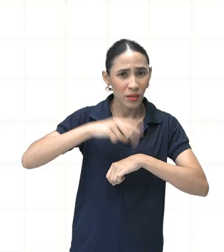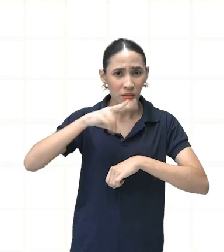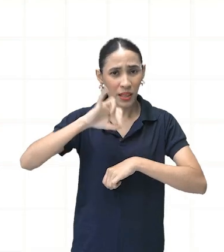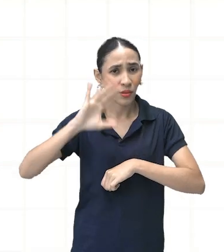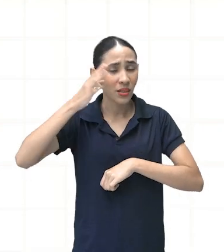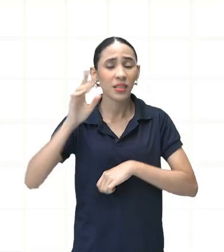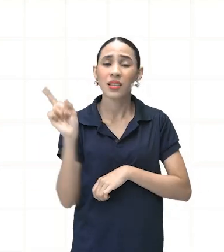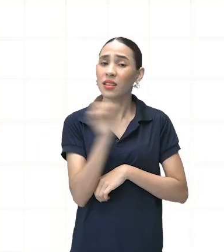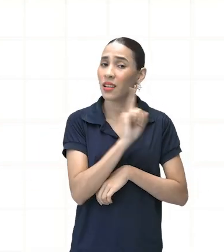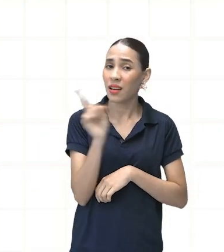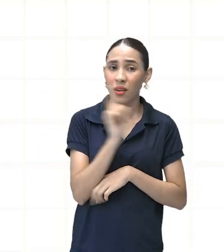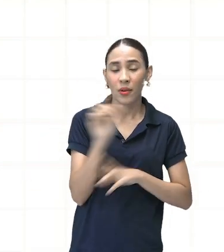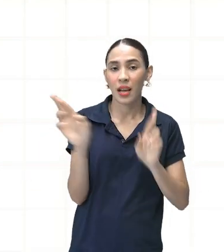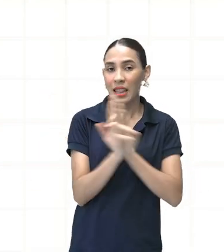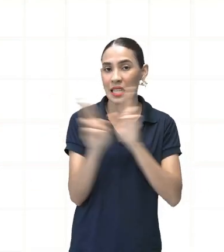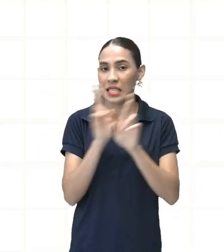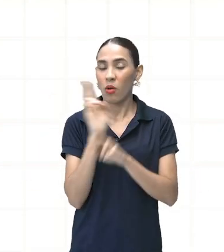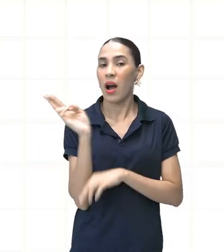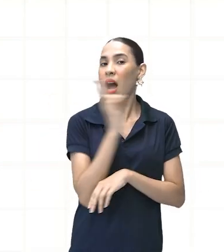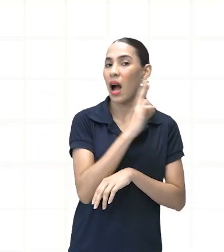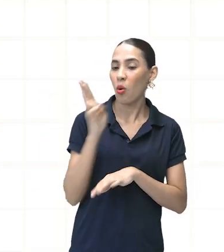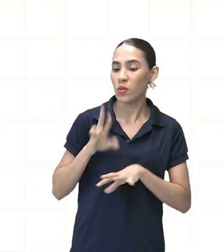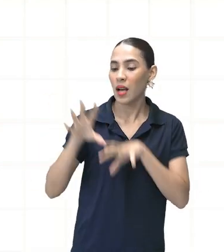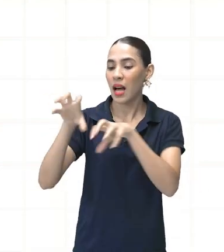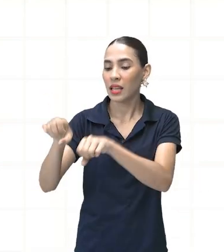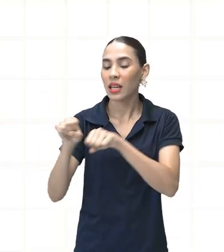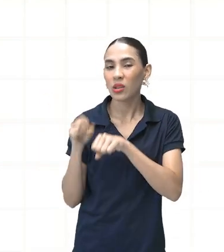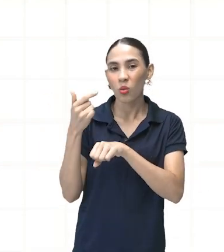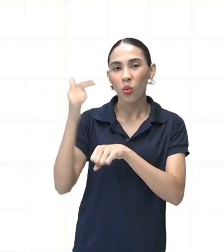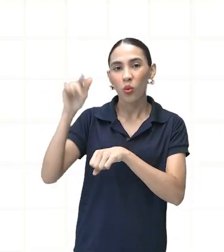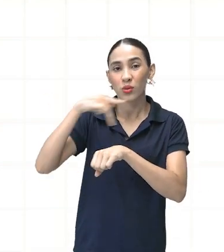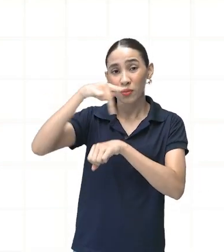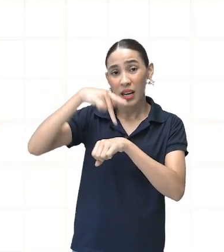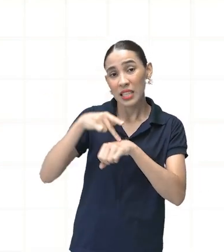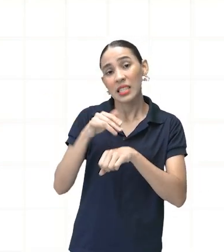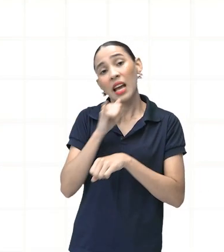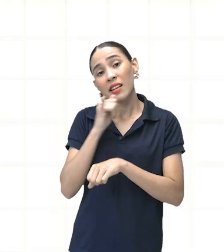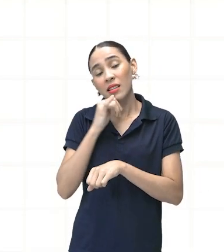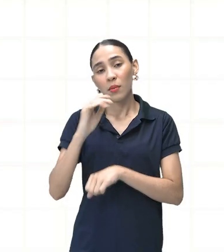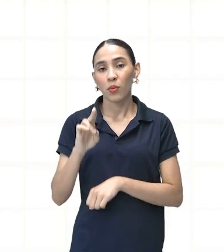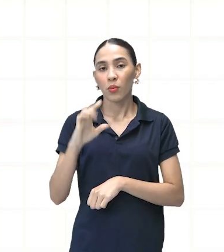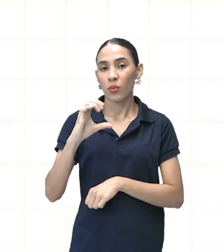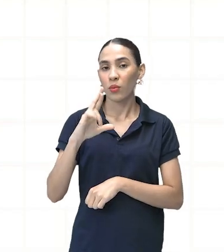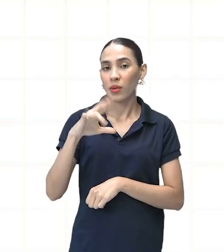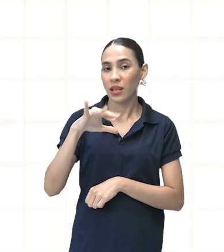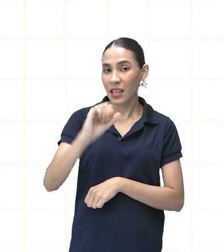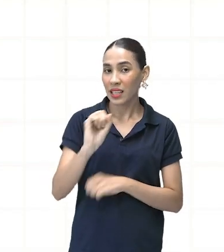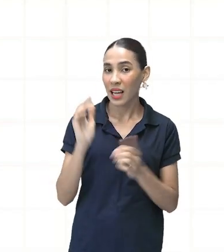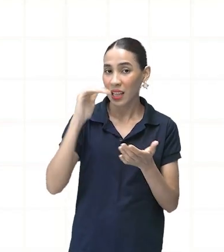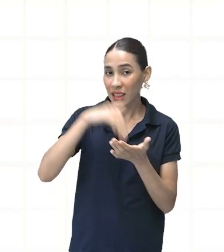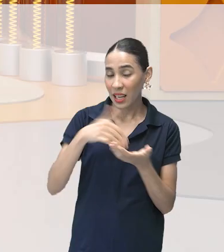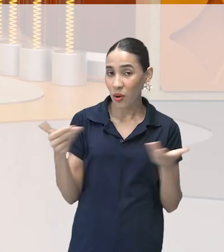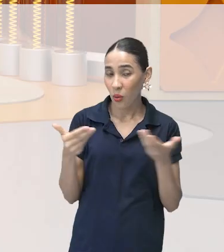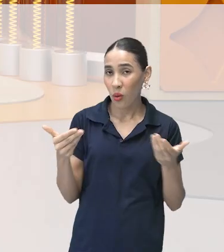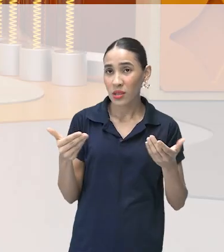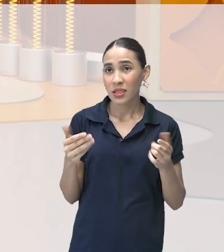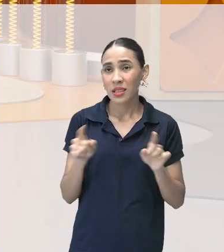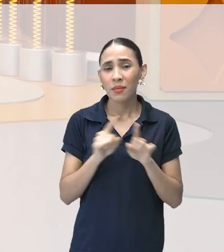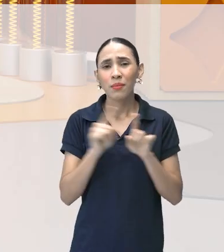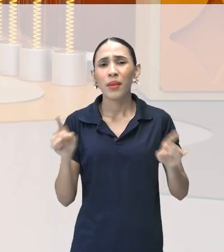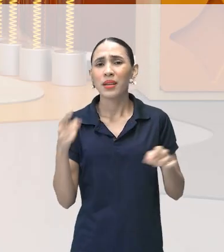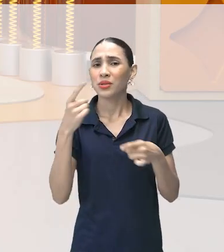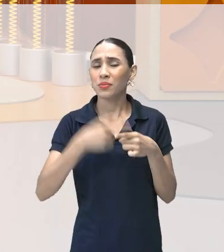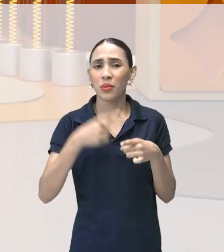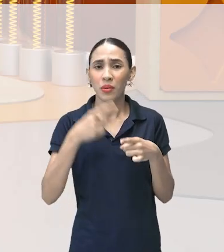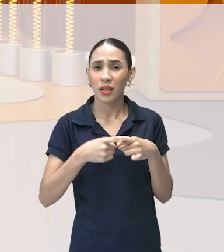ocorrer em relação à Rússia atacando outros países como a Ucrânia, até os dias atuais. Mas por